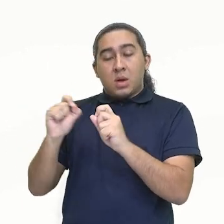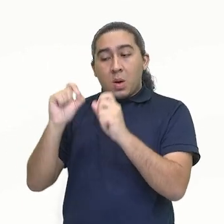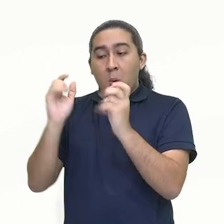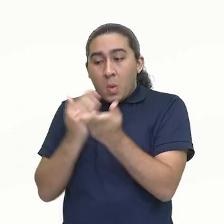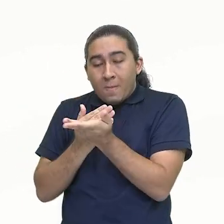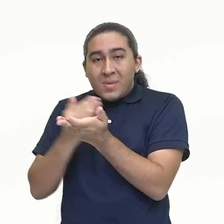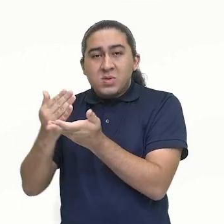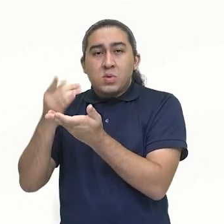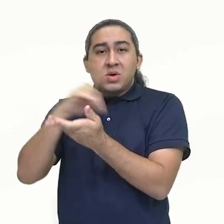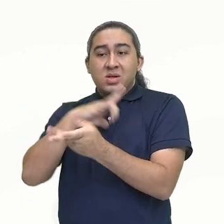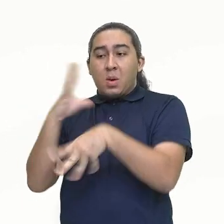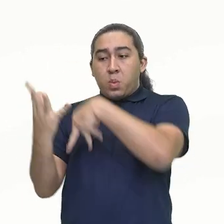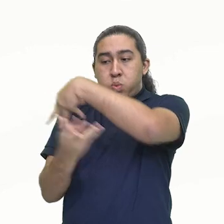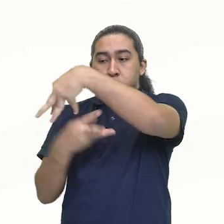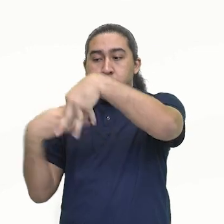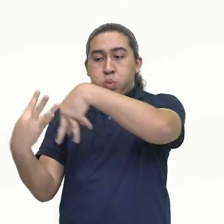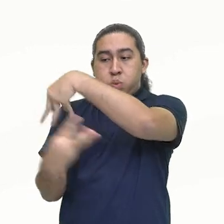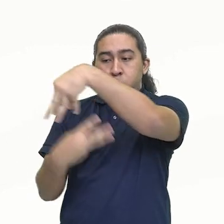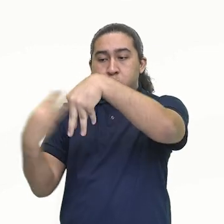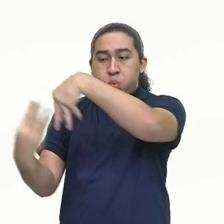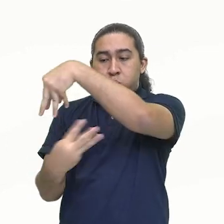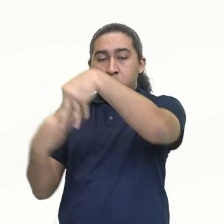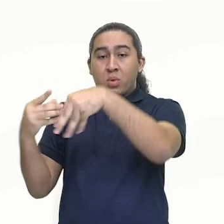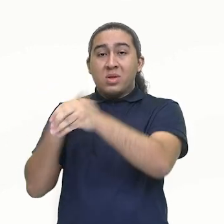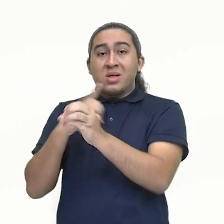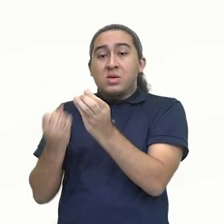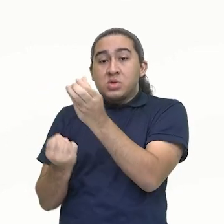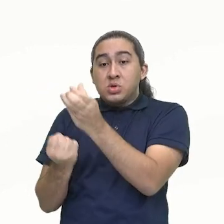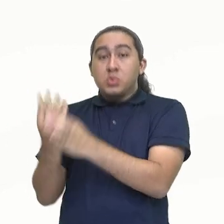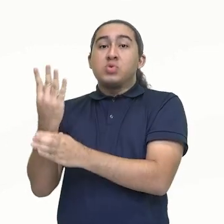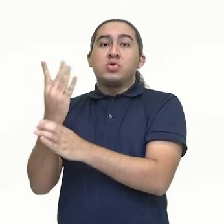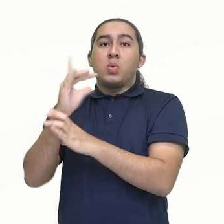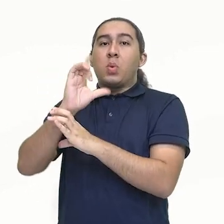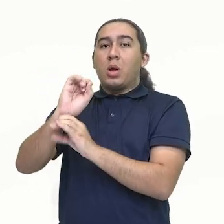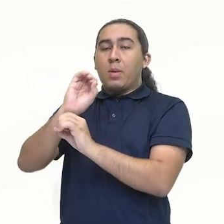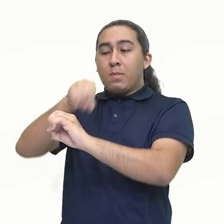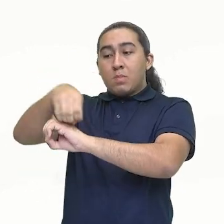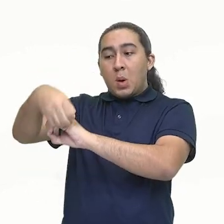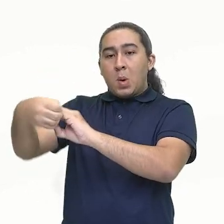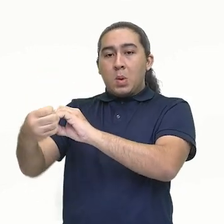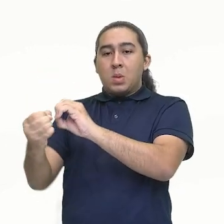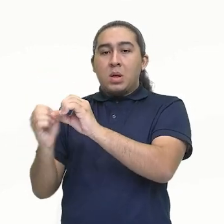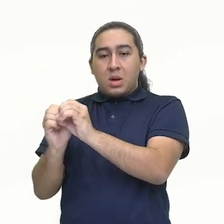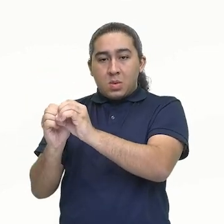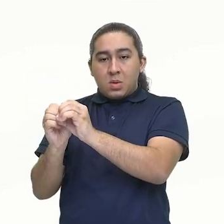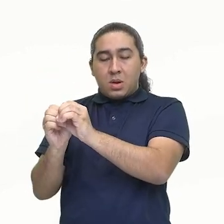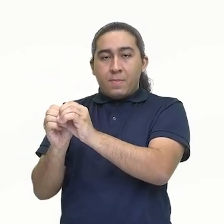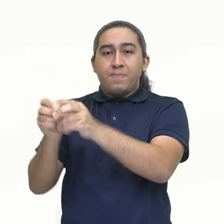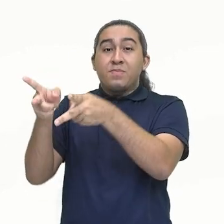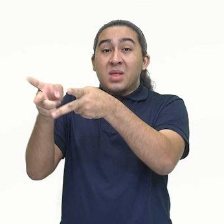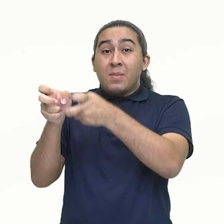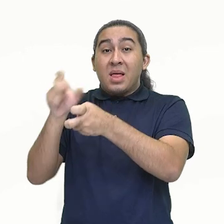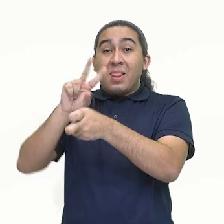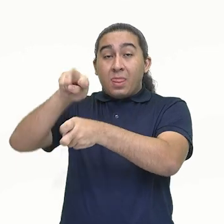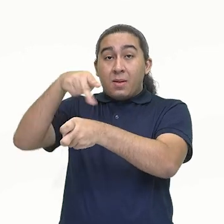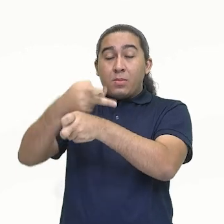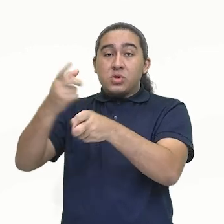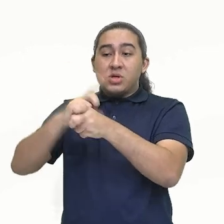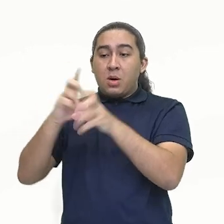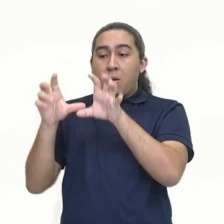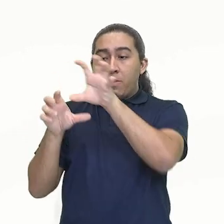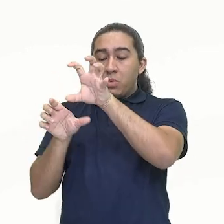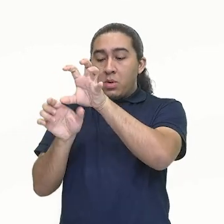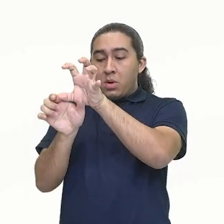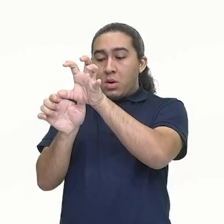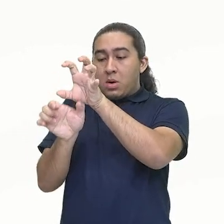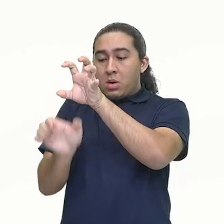fazendo reações entre si para formar moléculas, né? Nesse processo aqui de refrigeração, elas